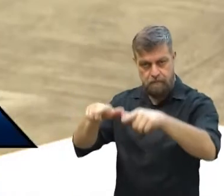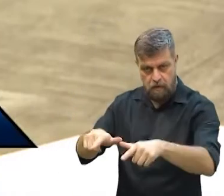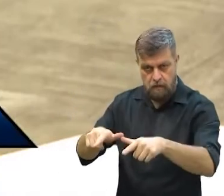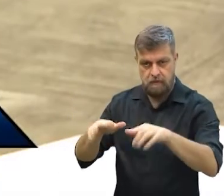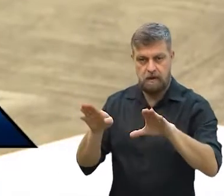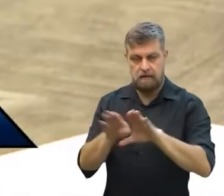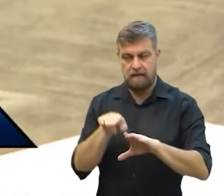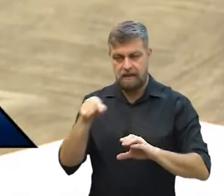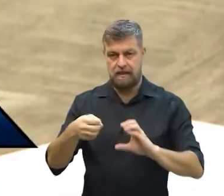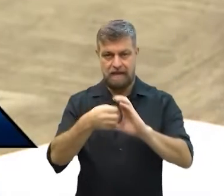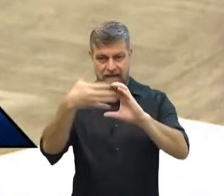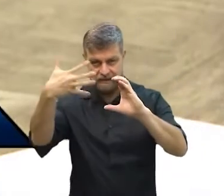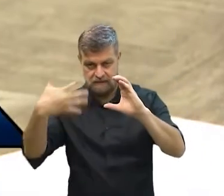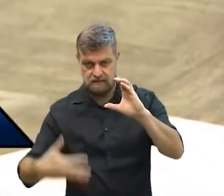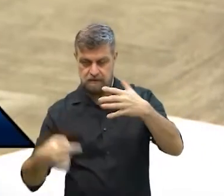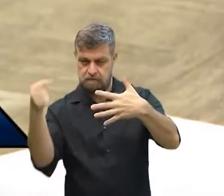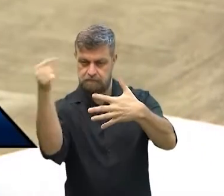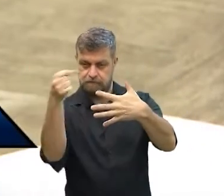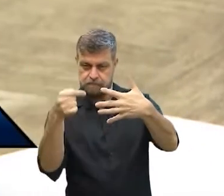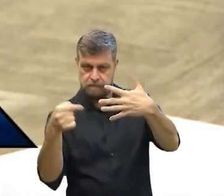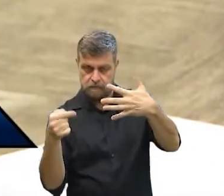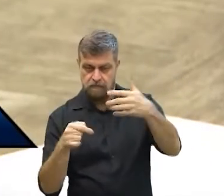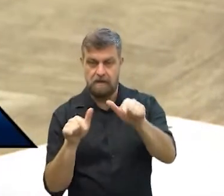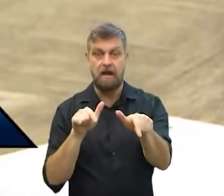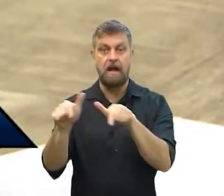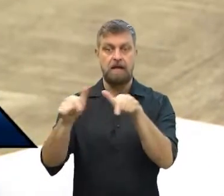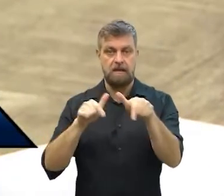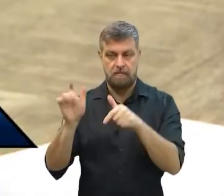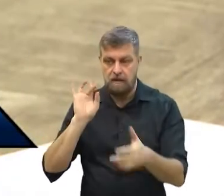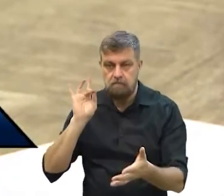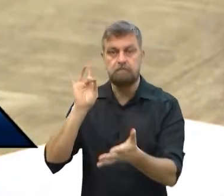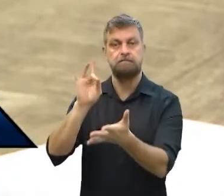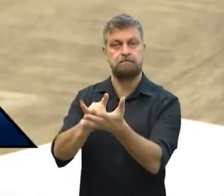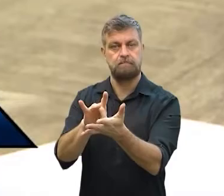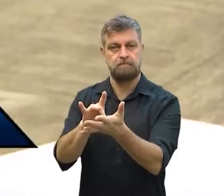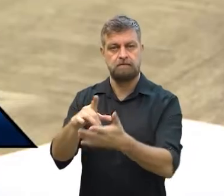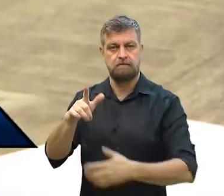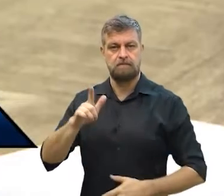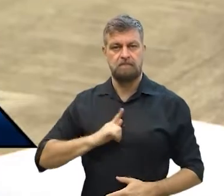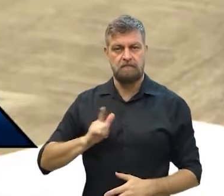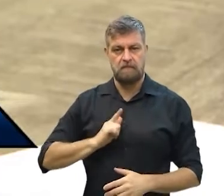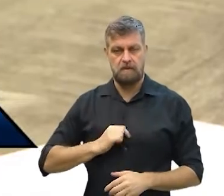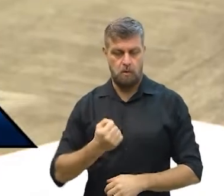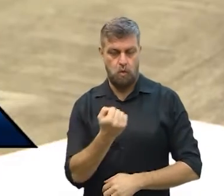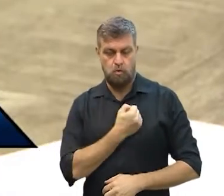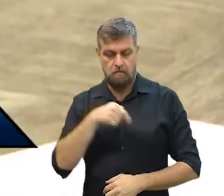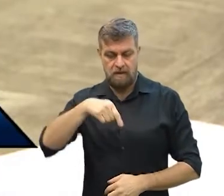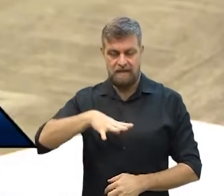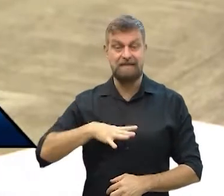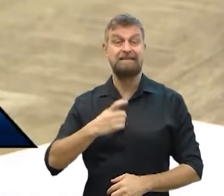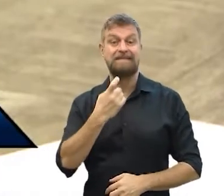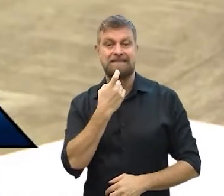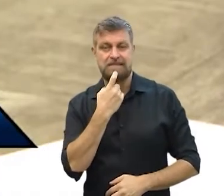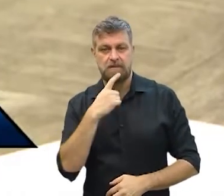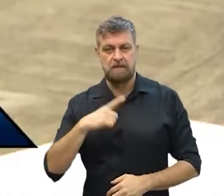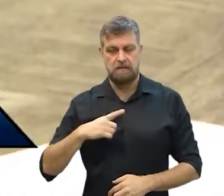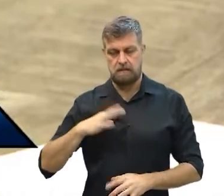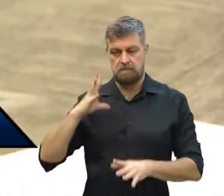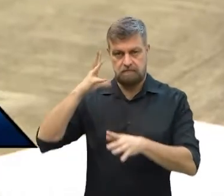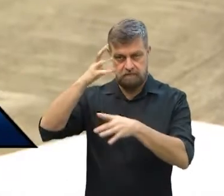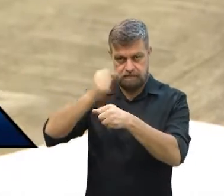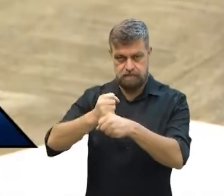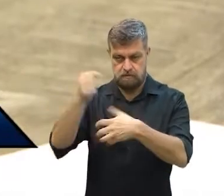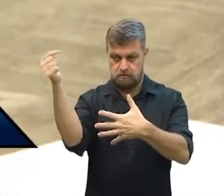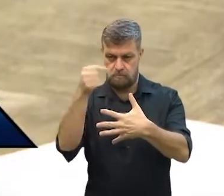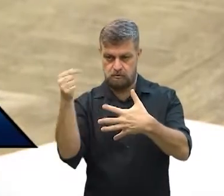diploma, ela é classificada no Classificador Brasileiro de Ocupações e tem o CNA, inclusive aqui em Campinas. Então, por conta de